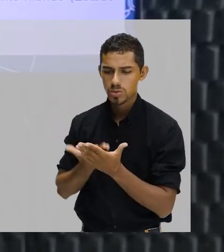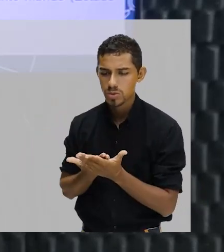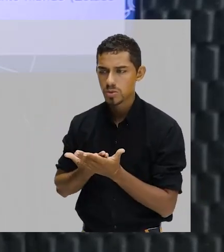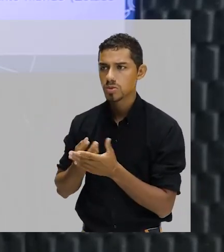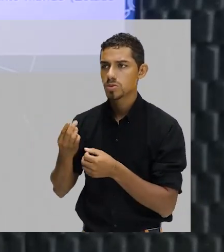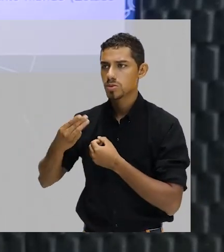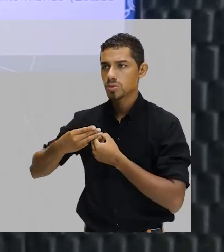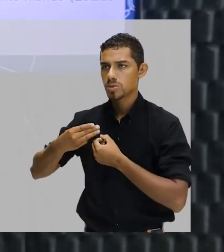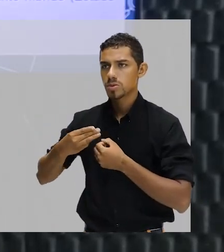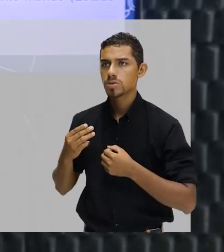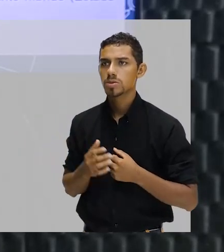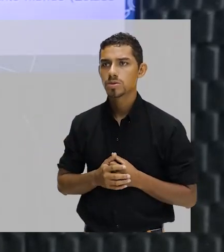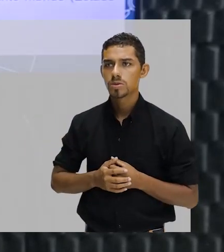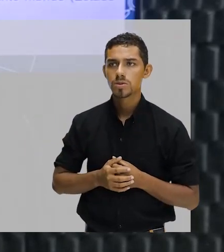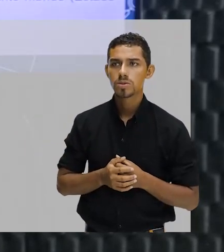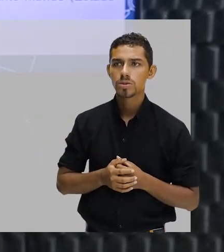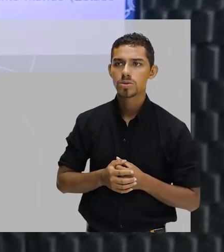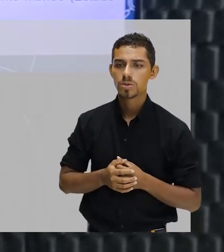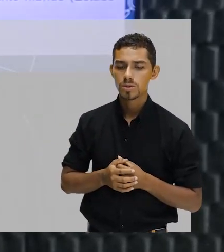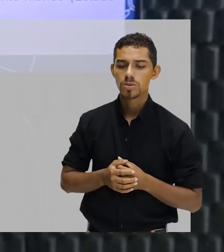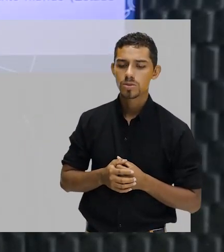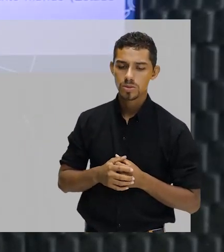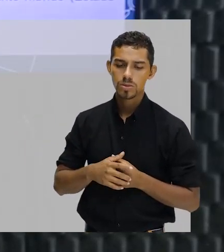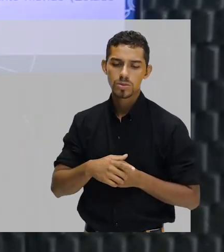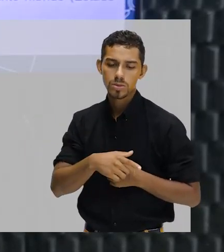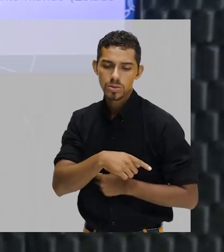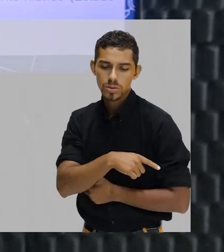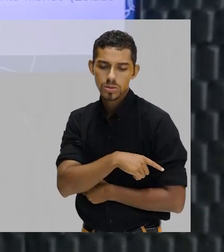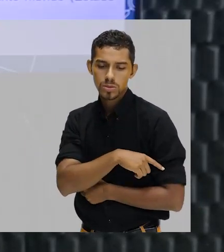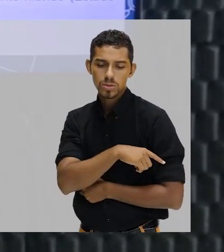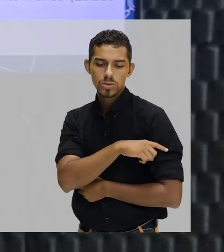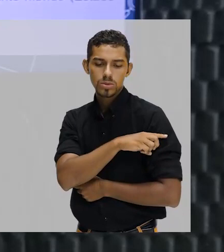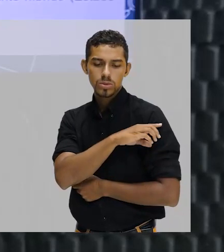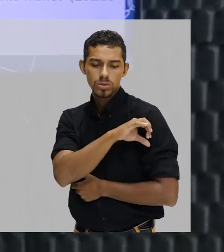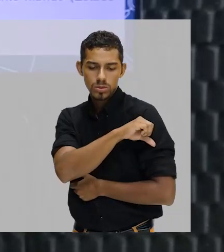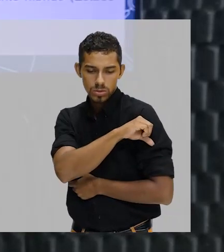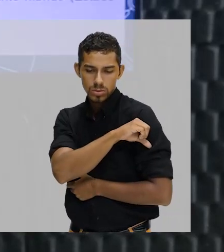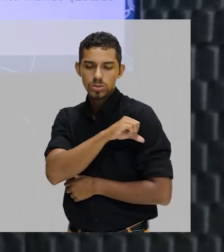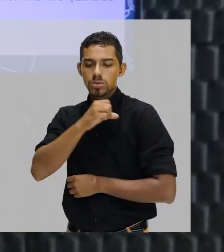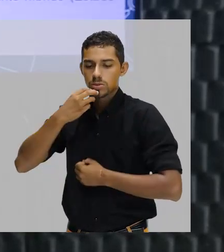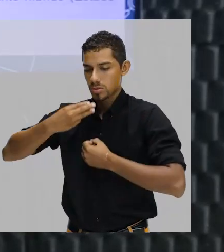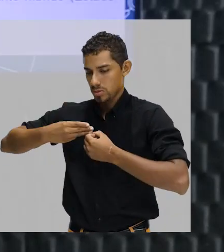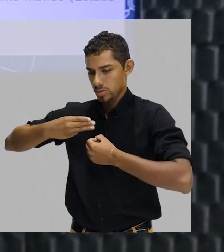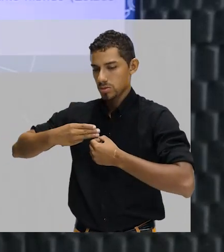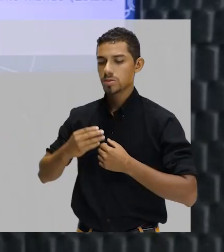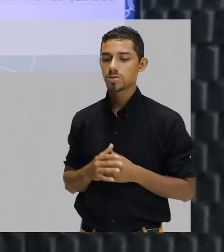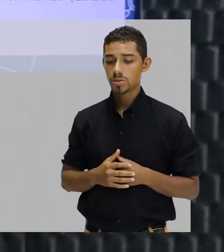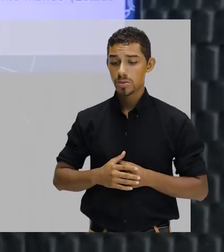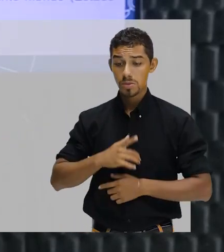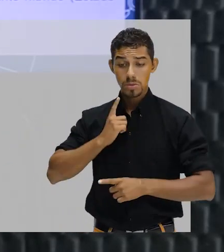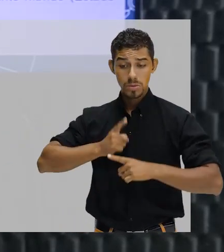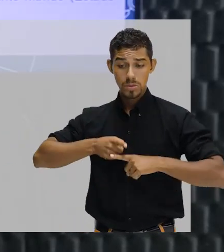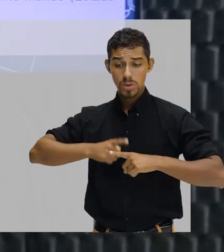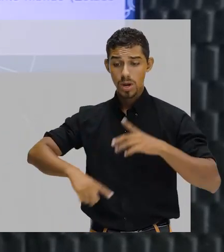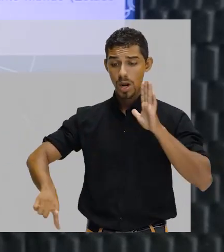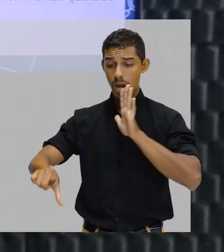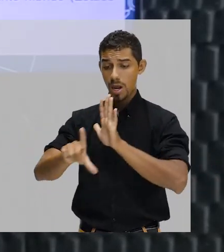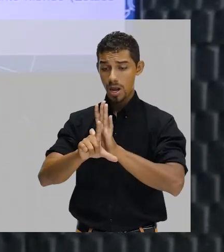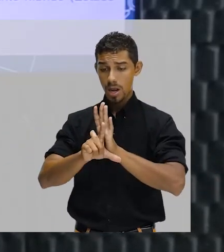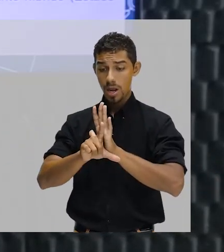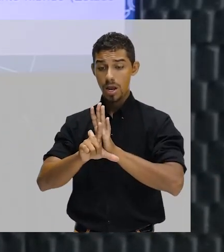o quê? Escolas, desculpa, de nível fundamental, elas são de município, tá? Porque a lei ela determina